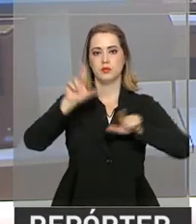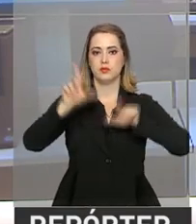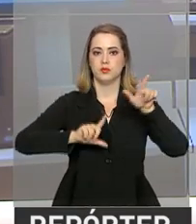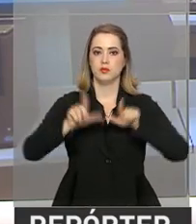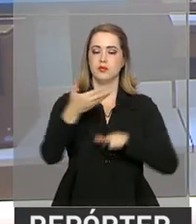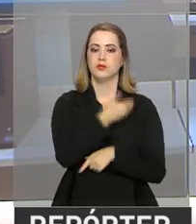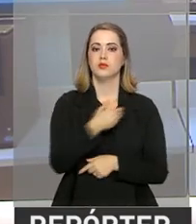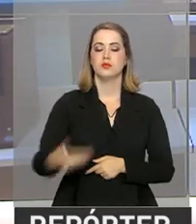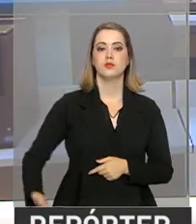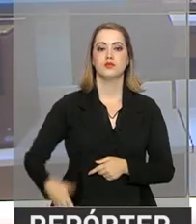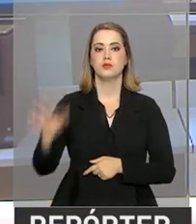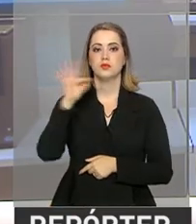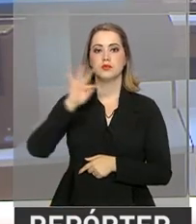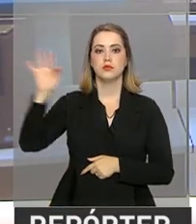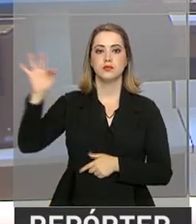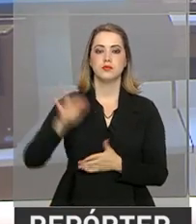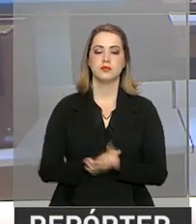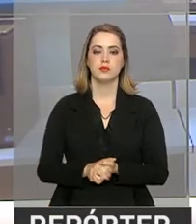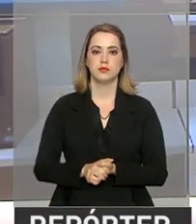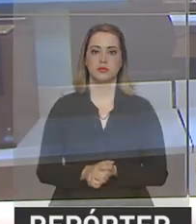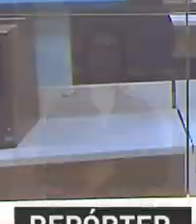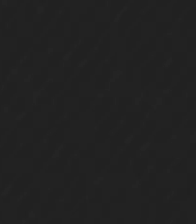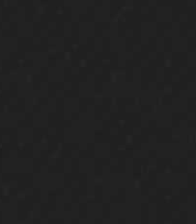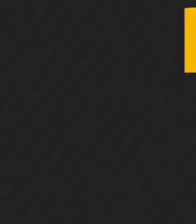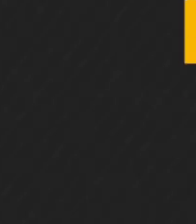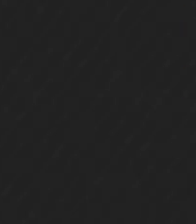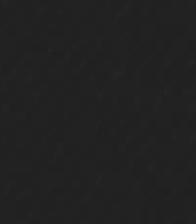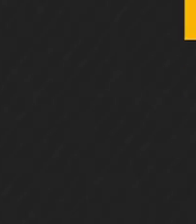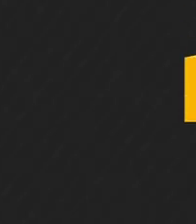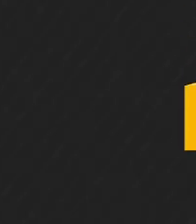com a gente aqui na n a TV do Governo Federal